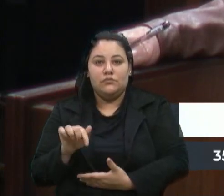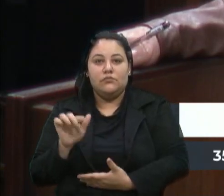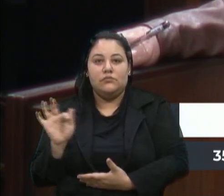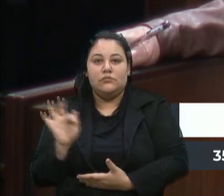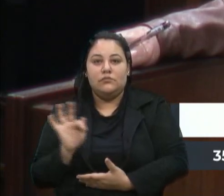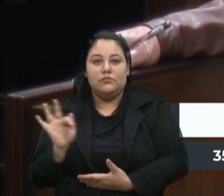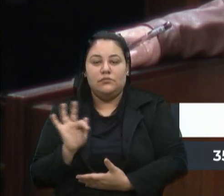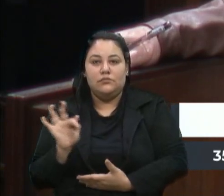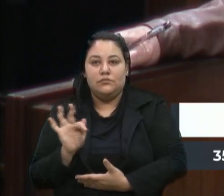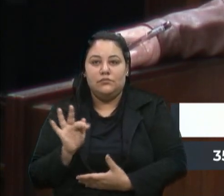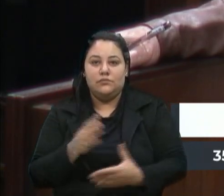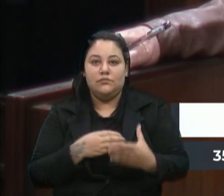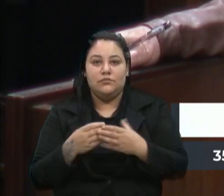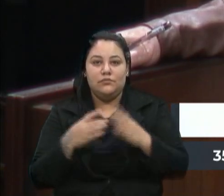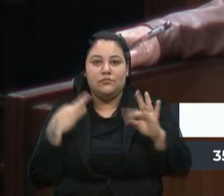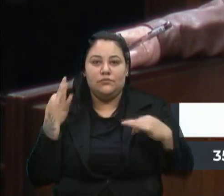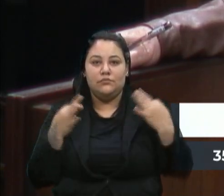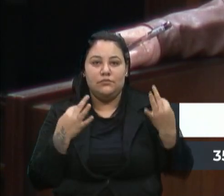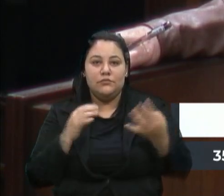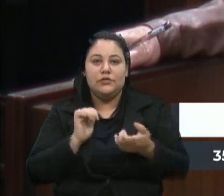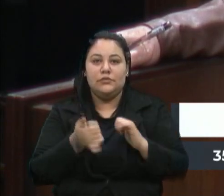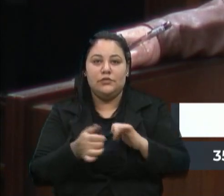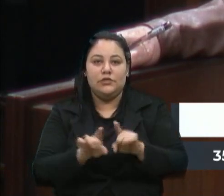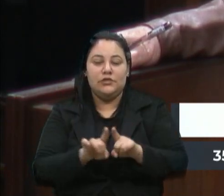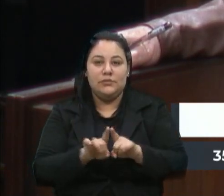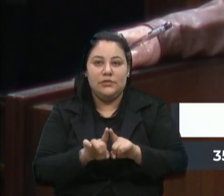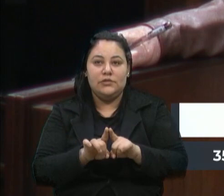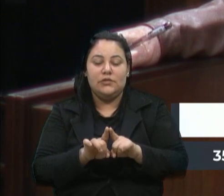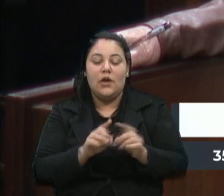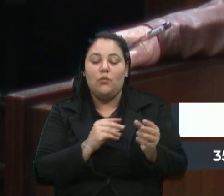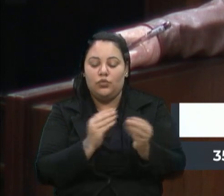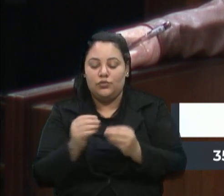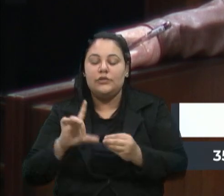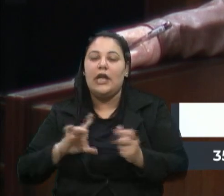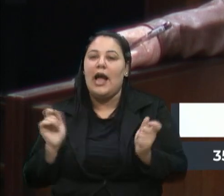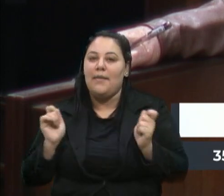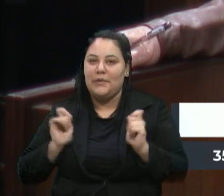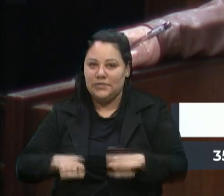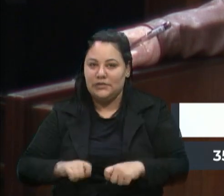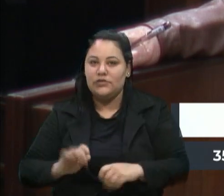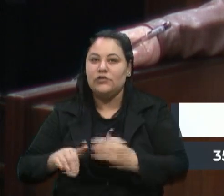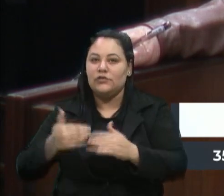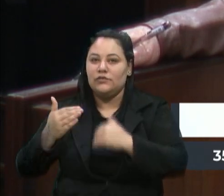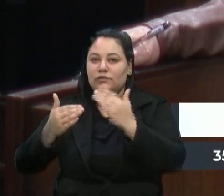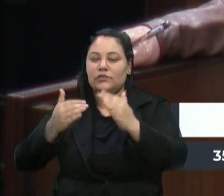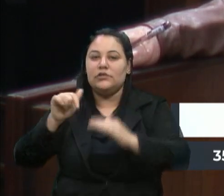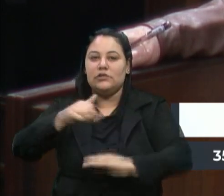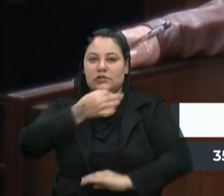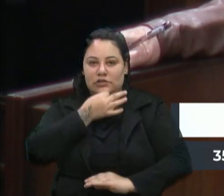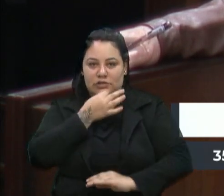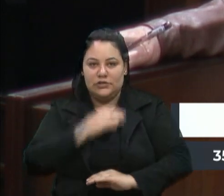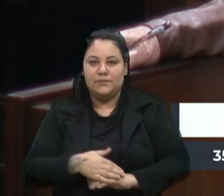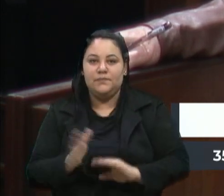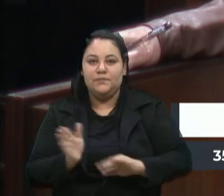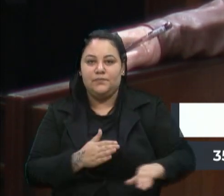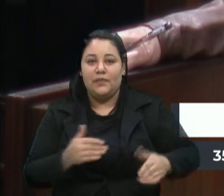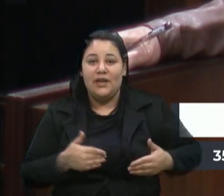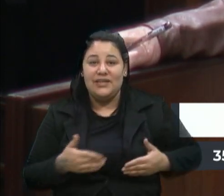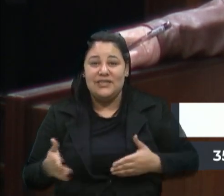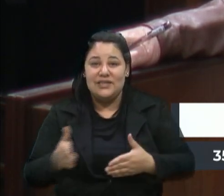Aliás, o turismo esportivo também é e tem potencial em nossa cidade. A estrada do